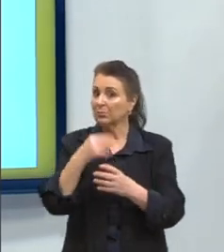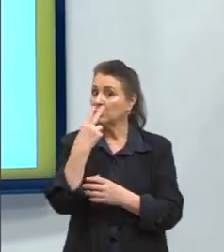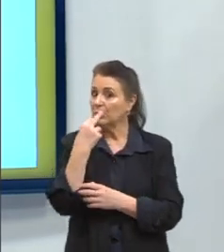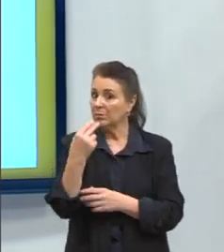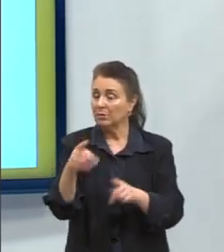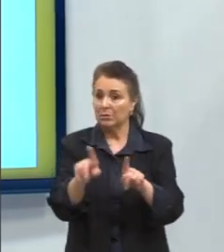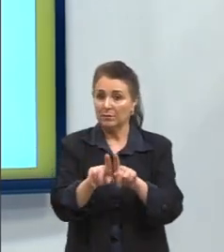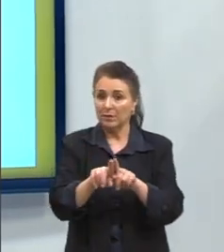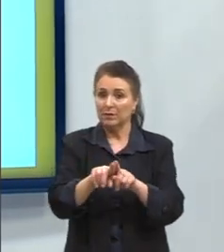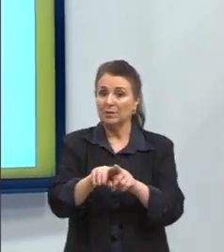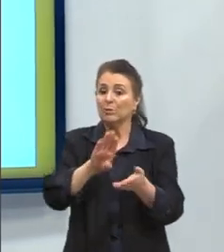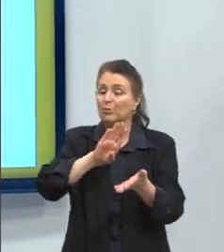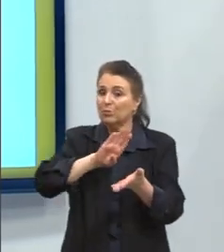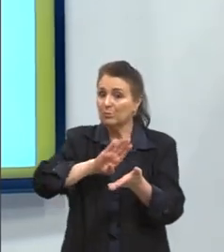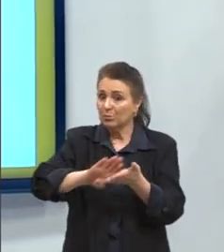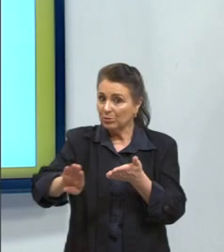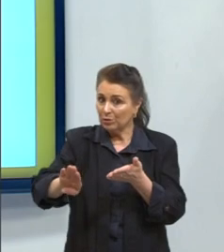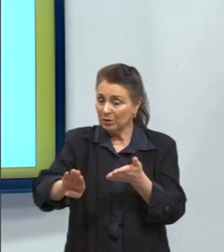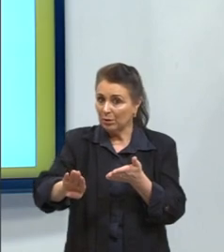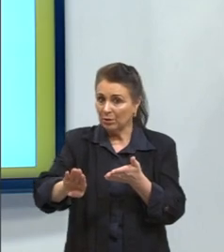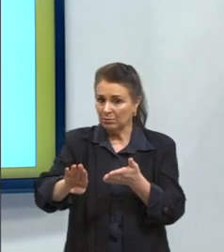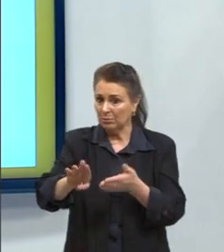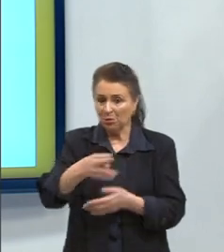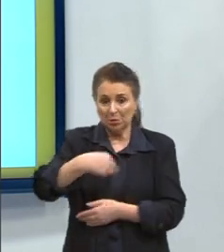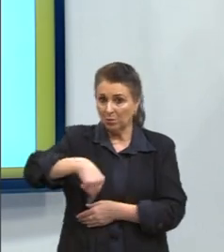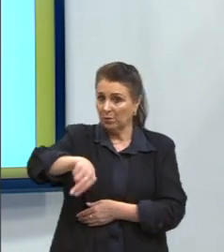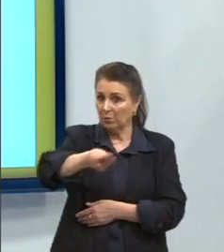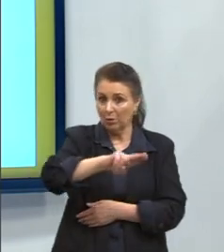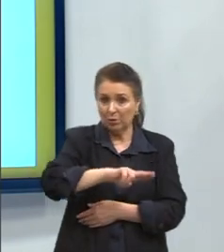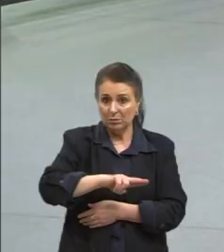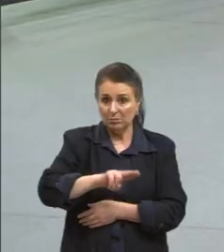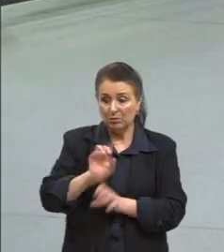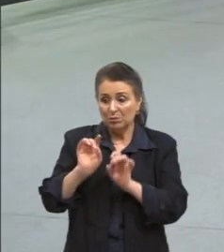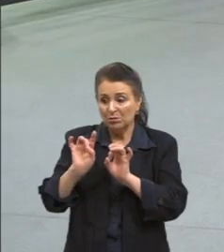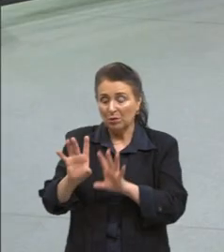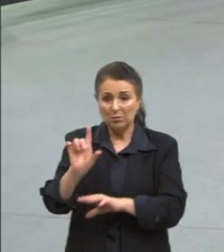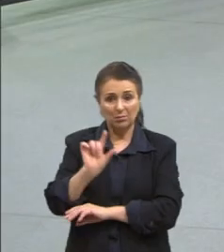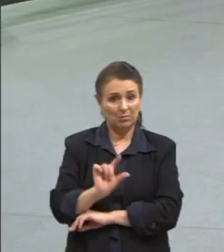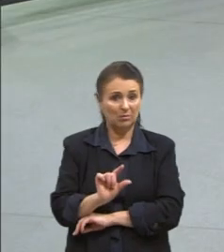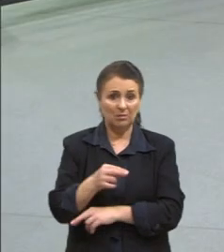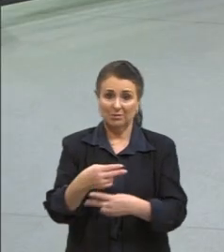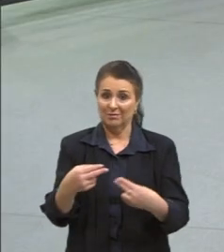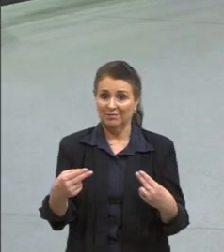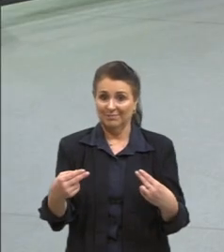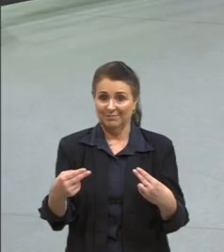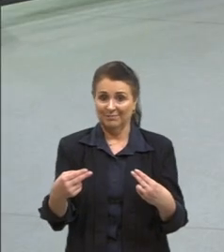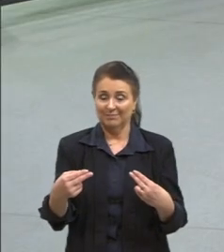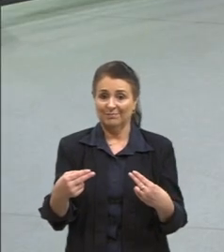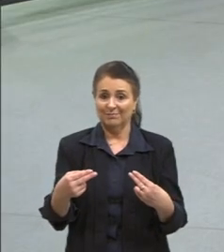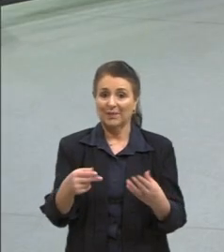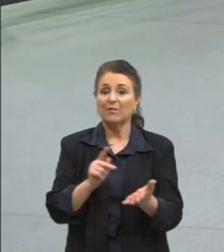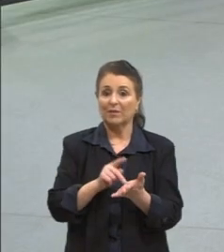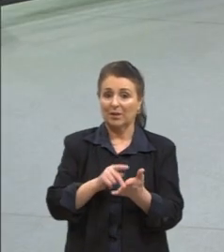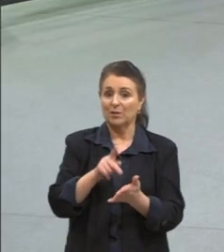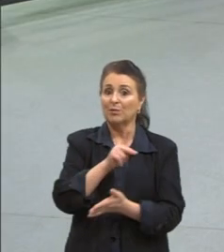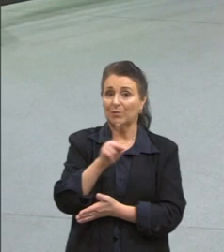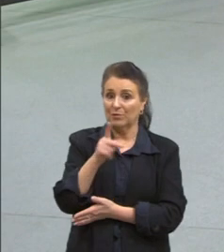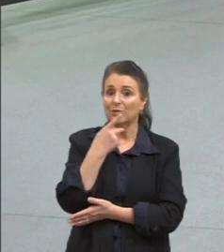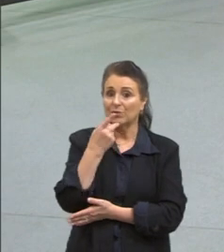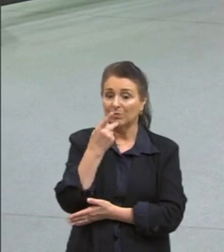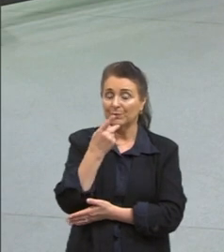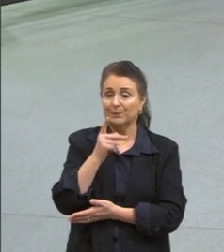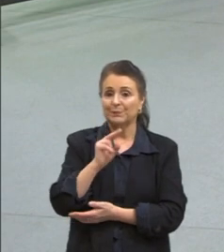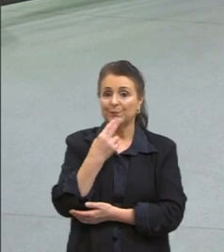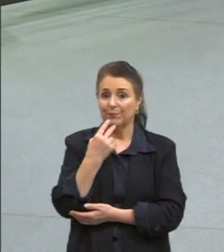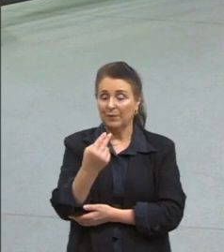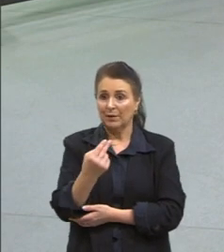se a gente tira o que não é nosso sobra muito pouco é verdade é verdade então tá pessoal agora